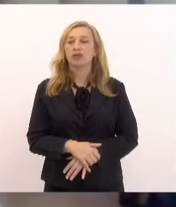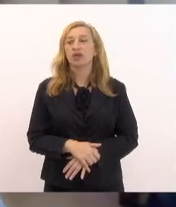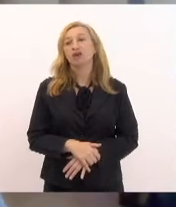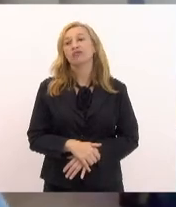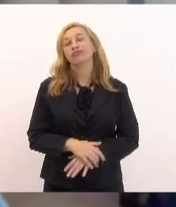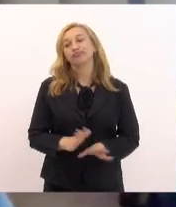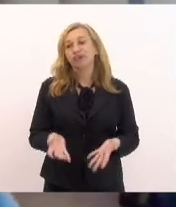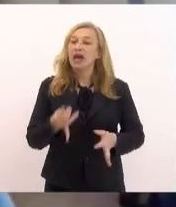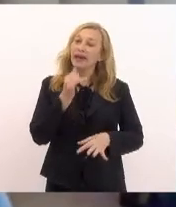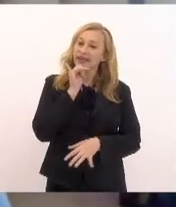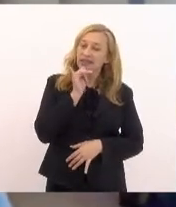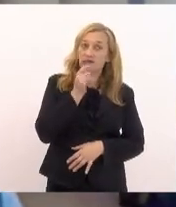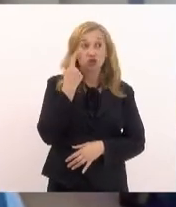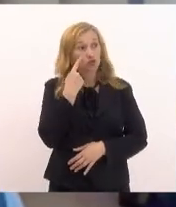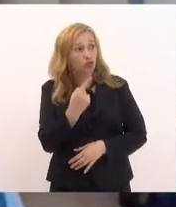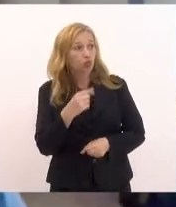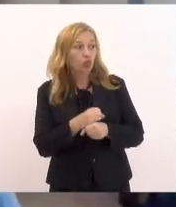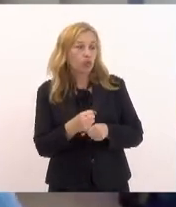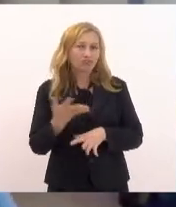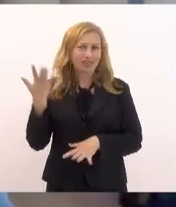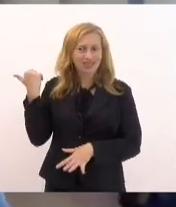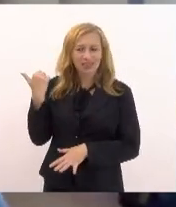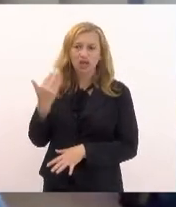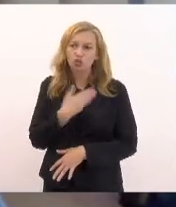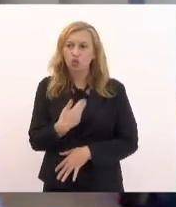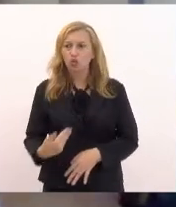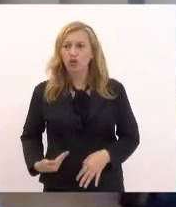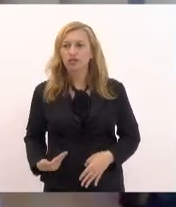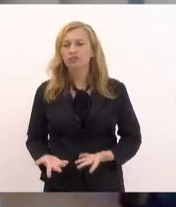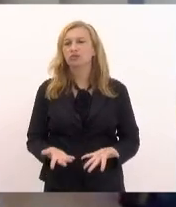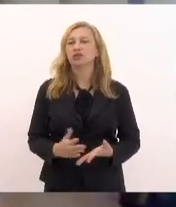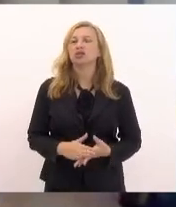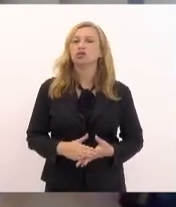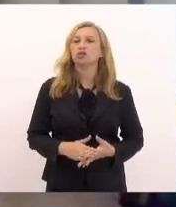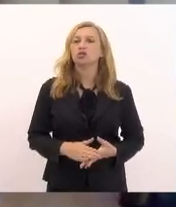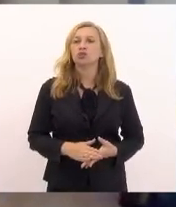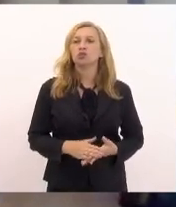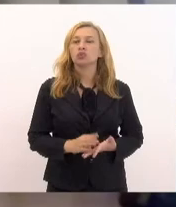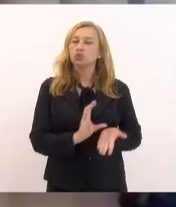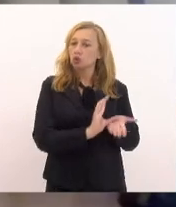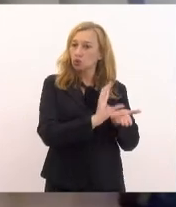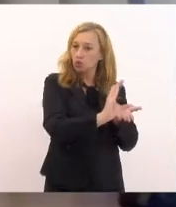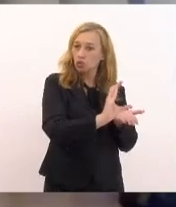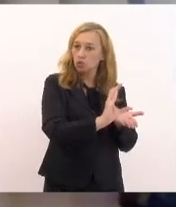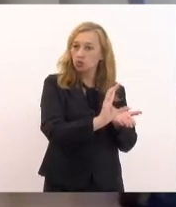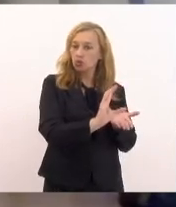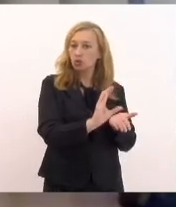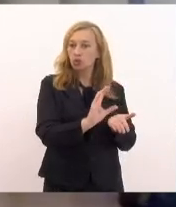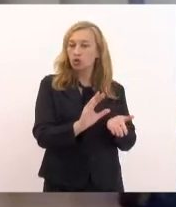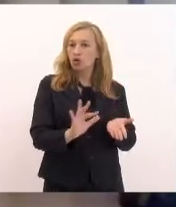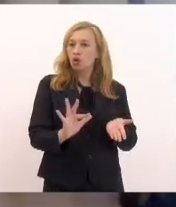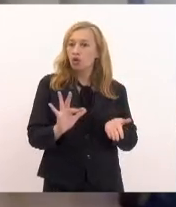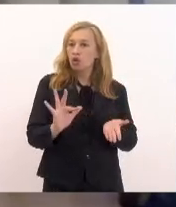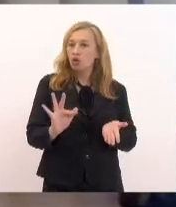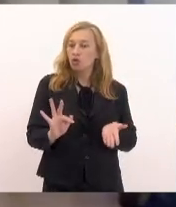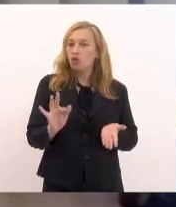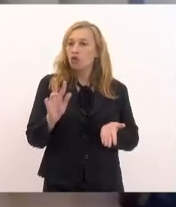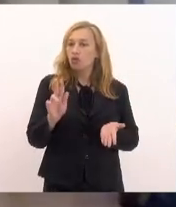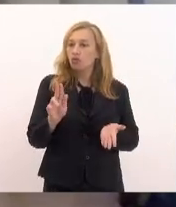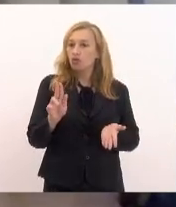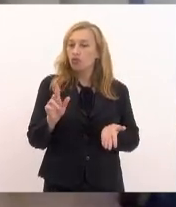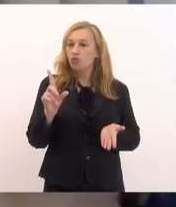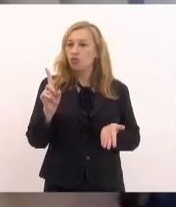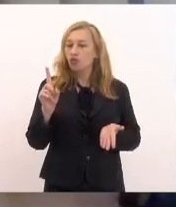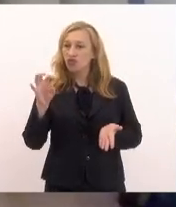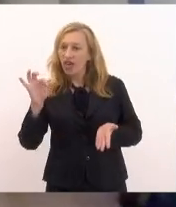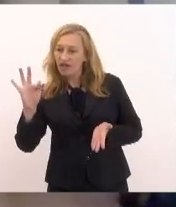Por exemplo, a gente viu no ano passado o governo ter recursos do Fundeb sobrando que possibilitaram o pagamento